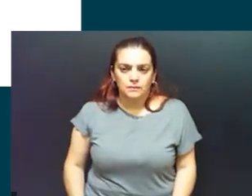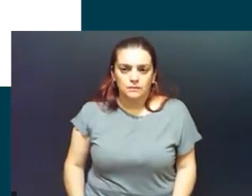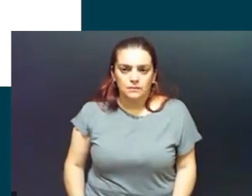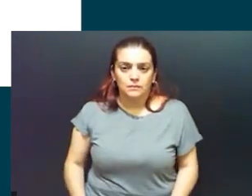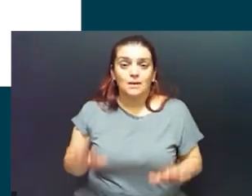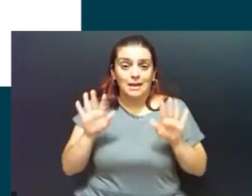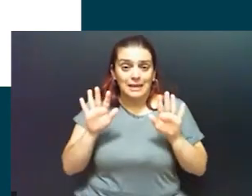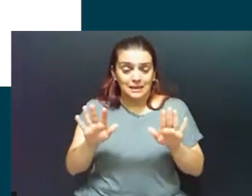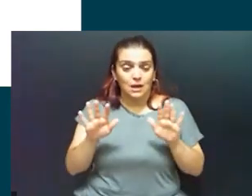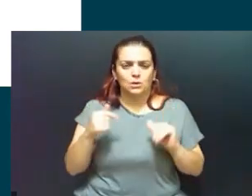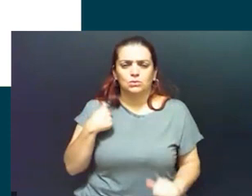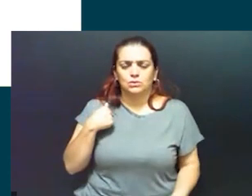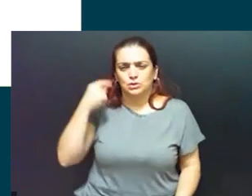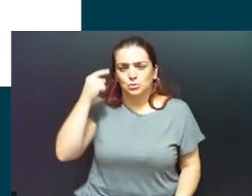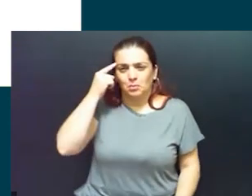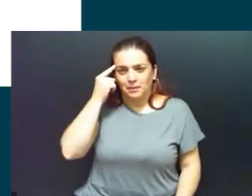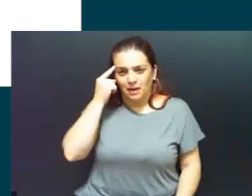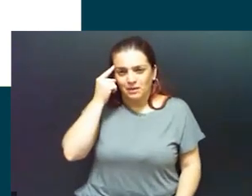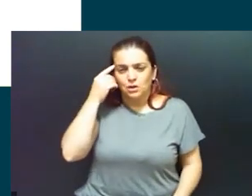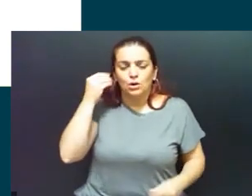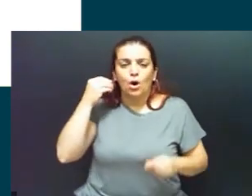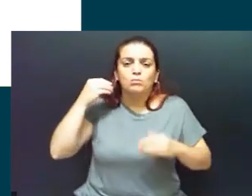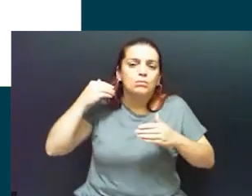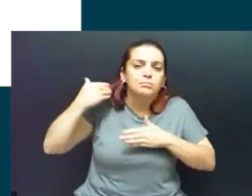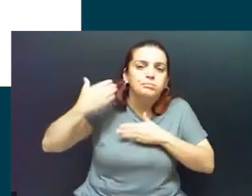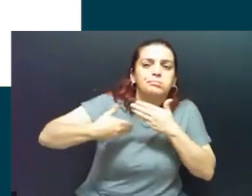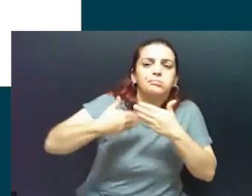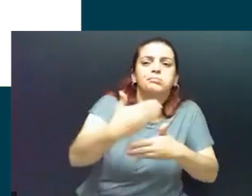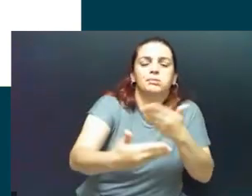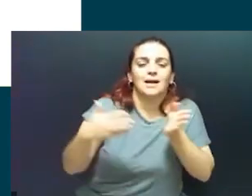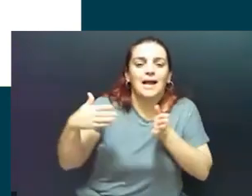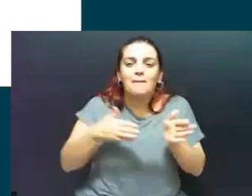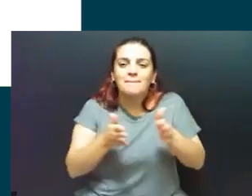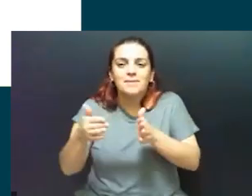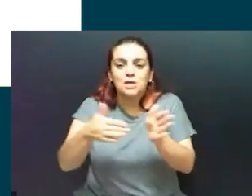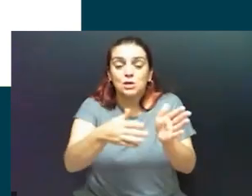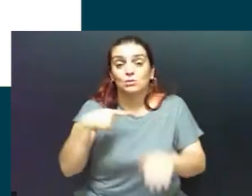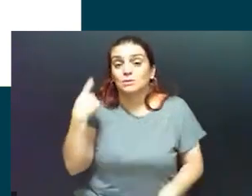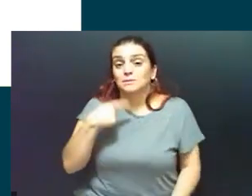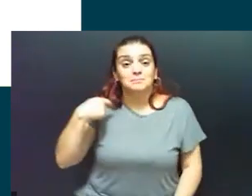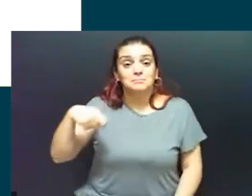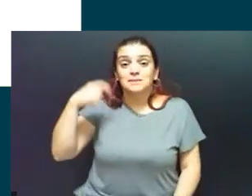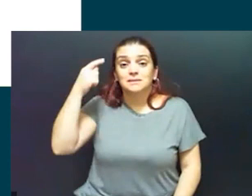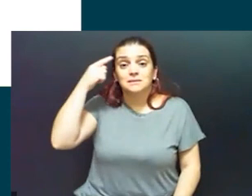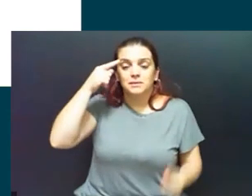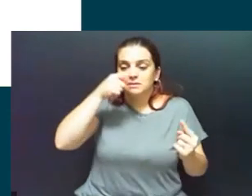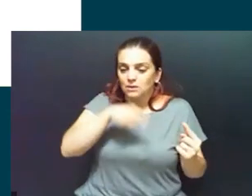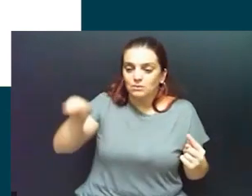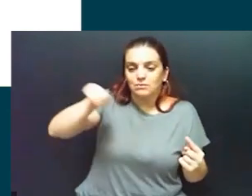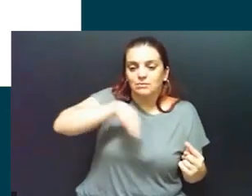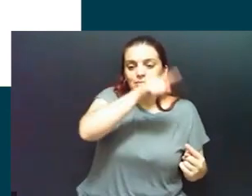Então, quando a gente pensa no caminho de produção para esses serviços, a gente necessita de uma entrega contínua com